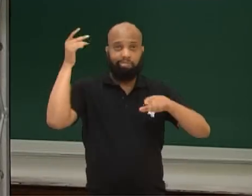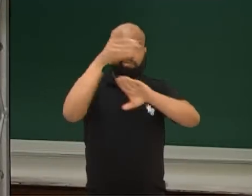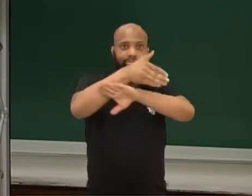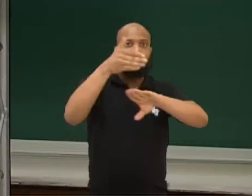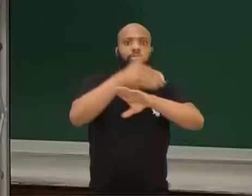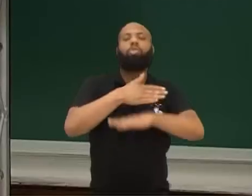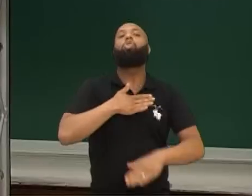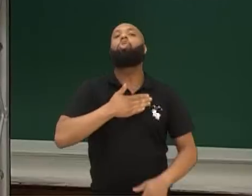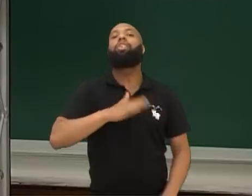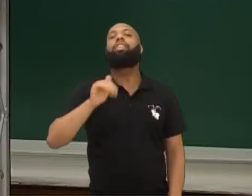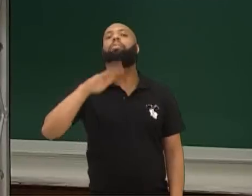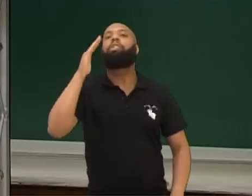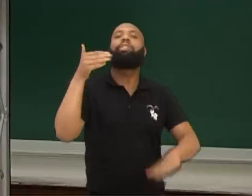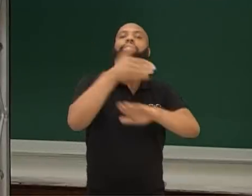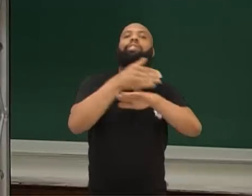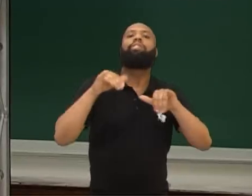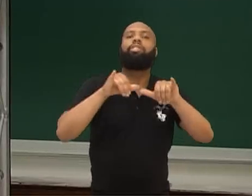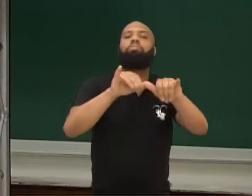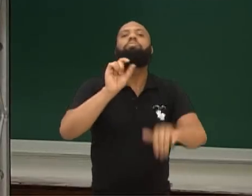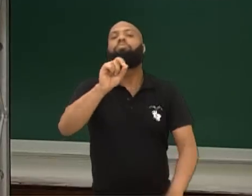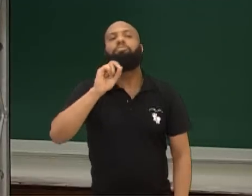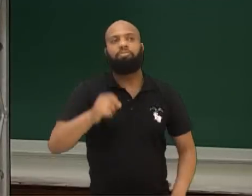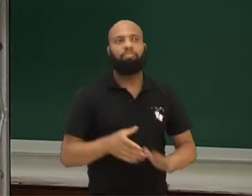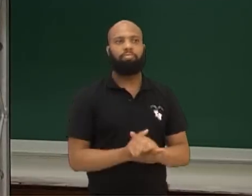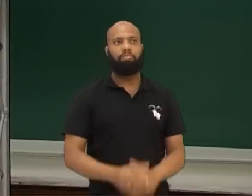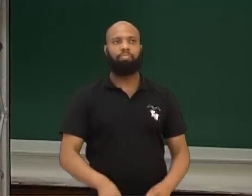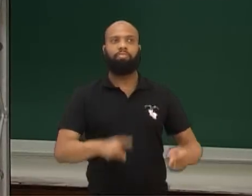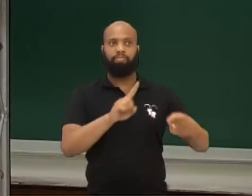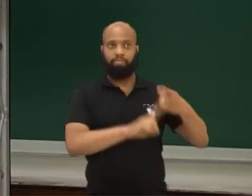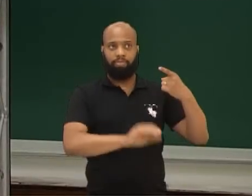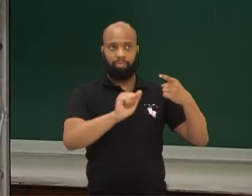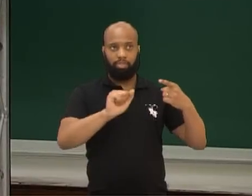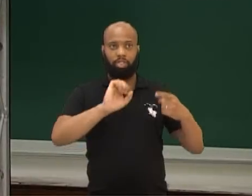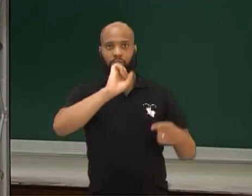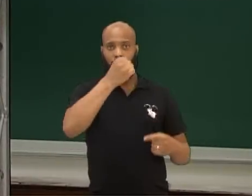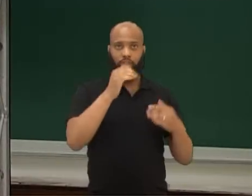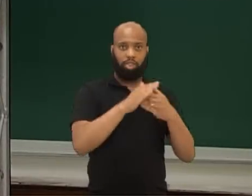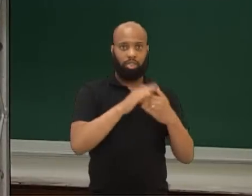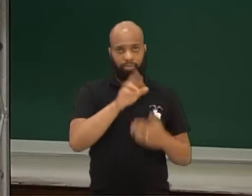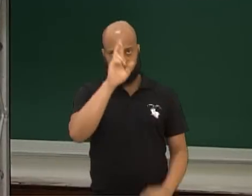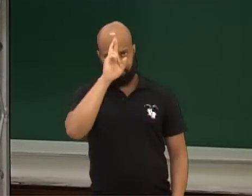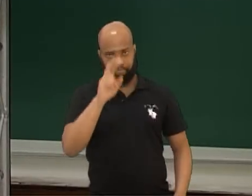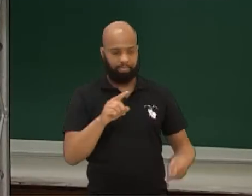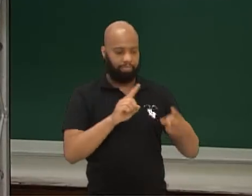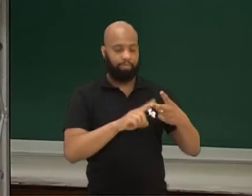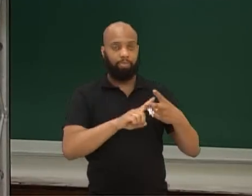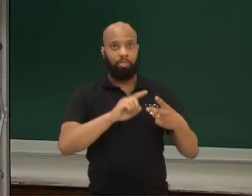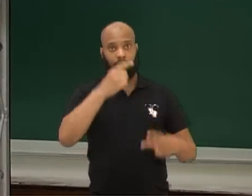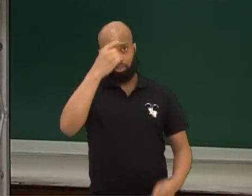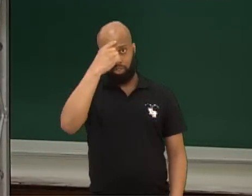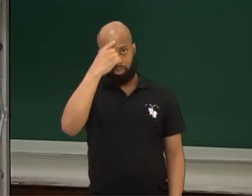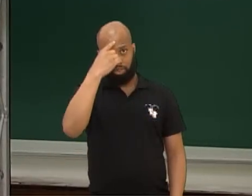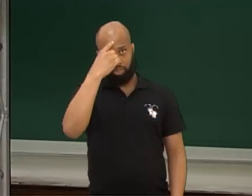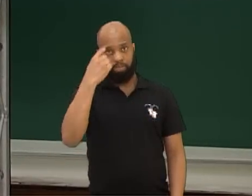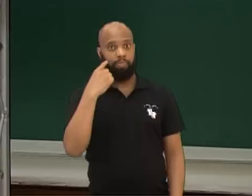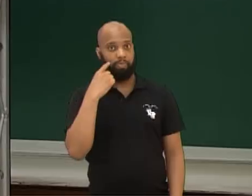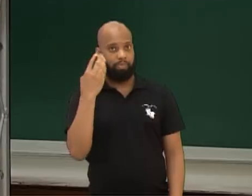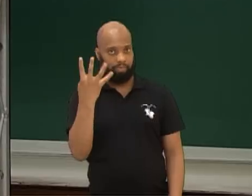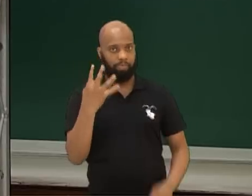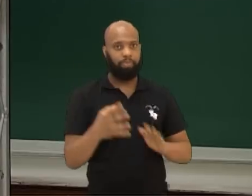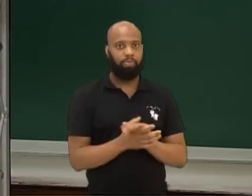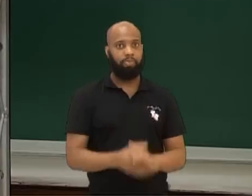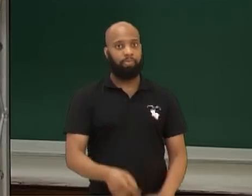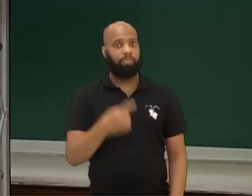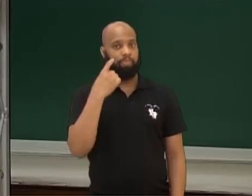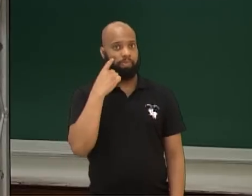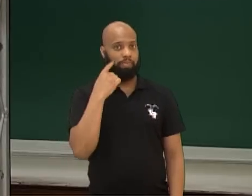entrevistadas preferiam supermercados? Alternativa A, das 8 às 12? Das 12 às 16? Das